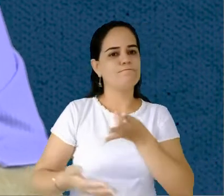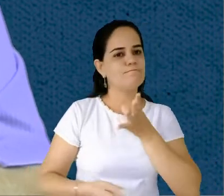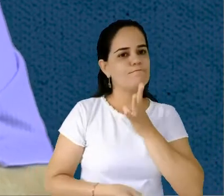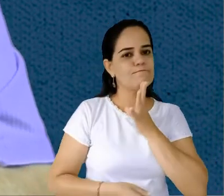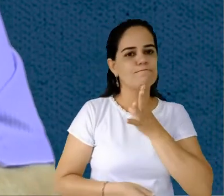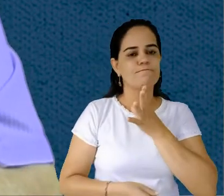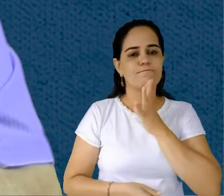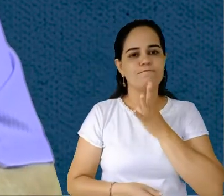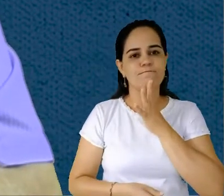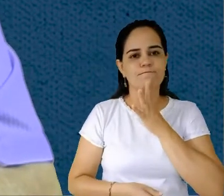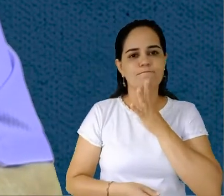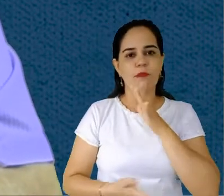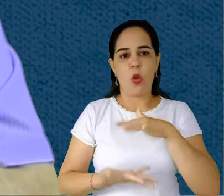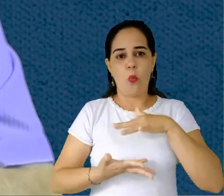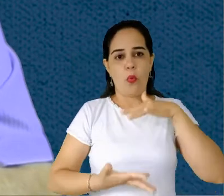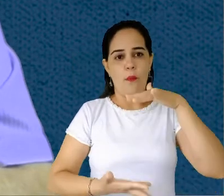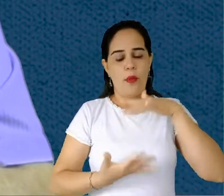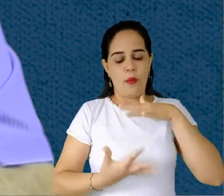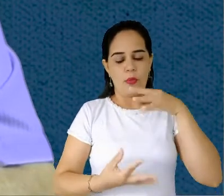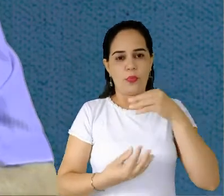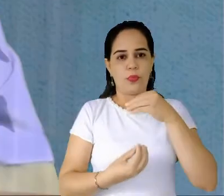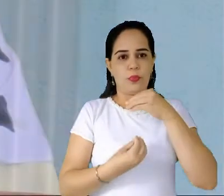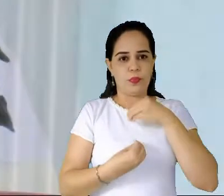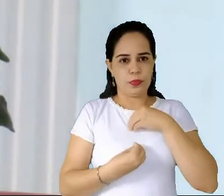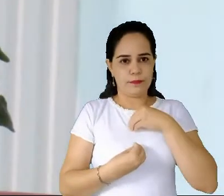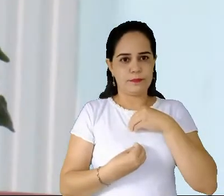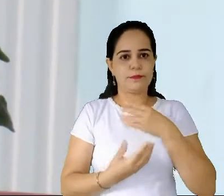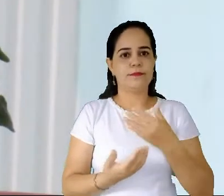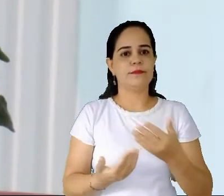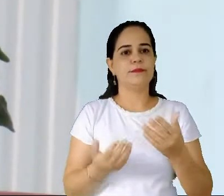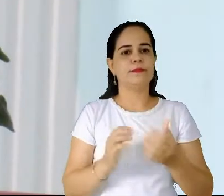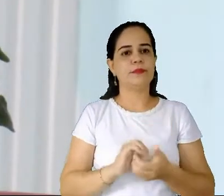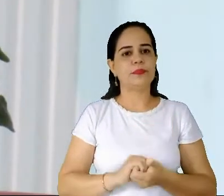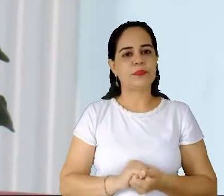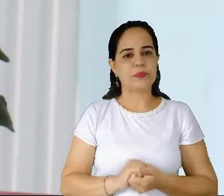referência da caminhada espiritual em nossa vida.